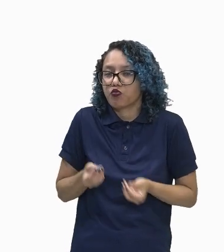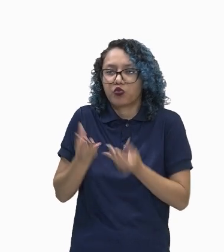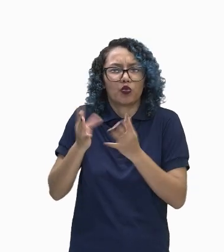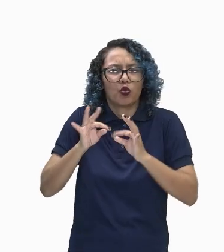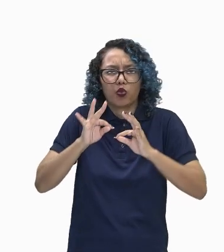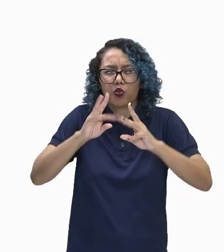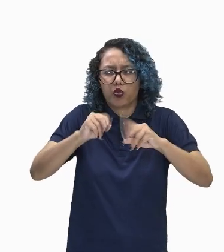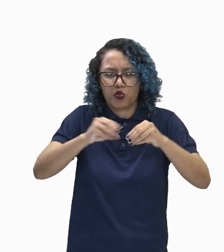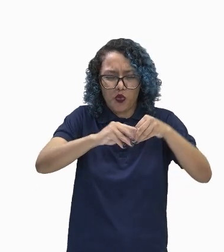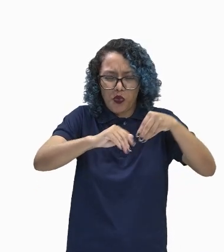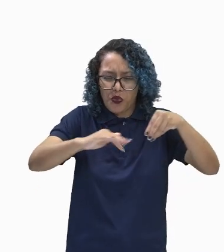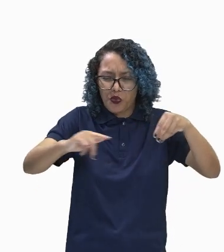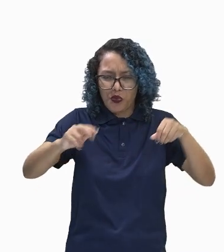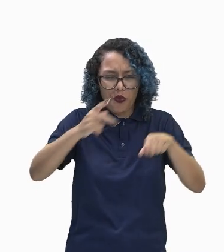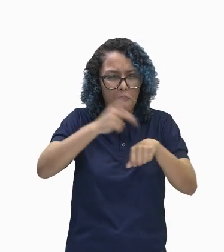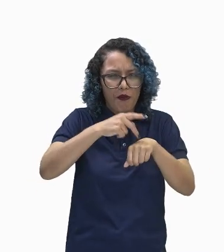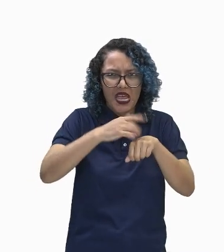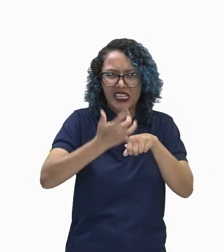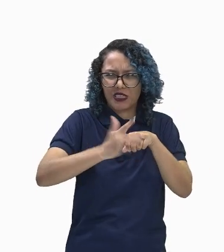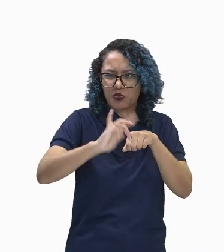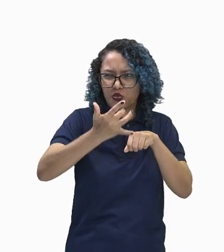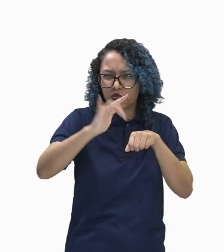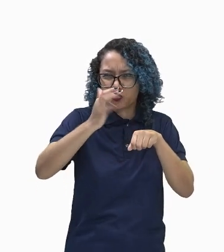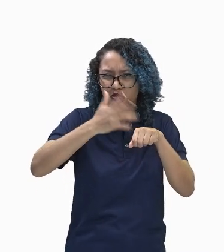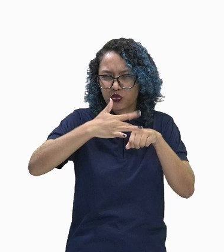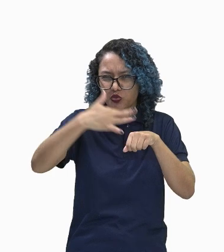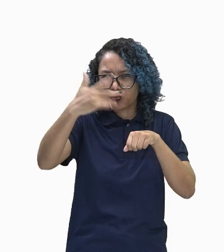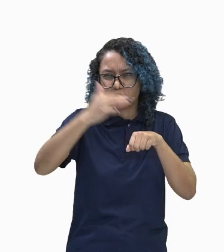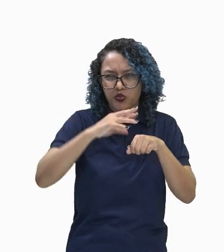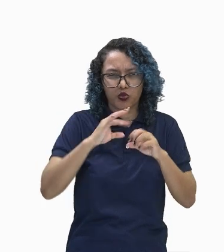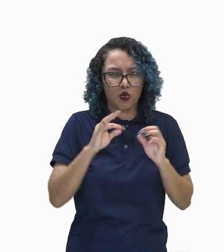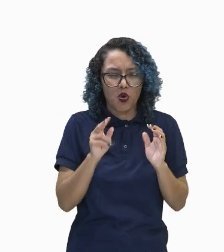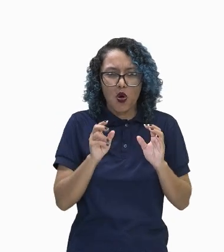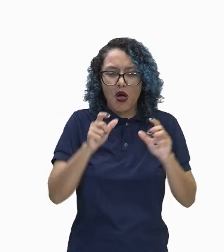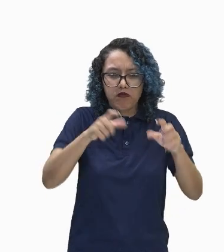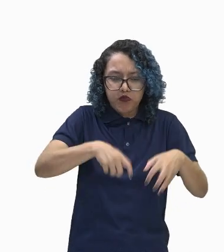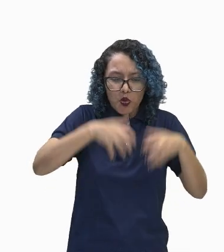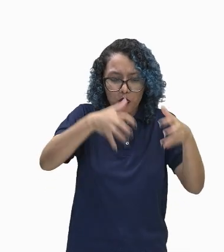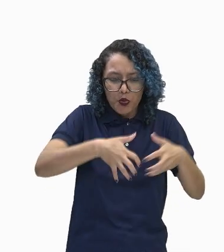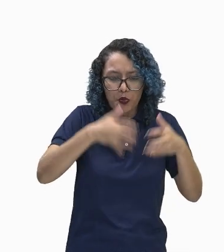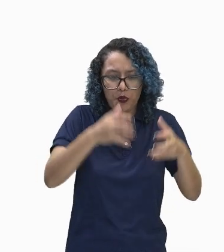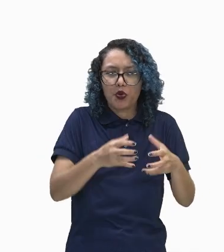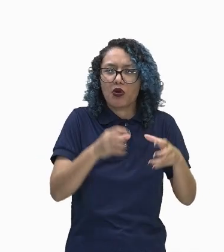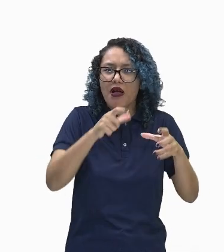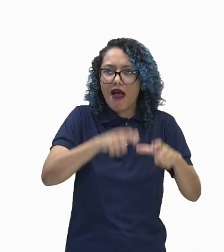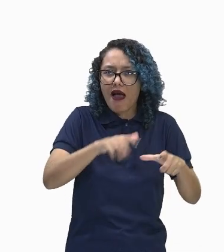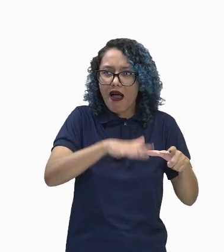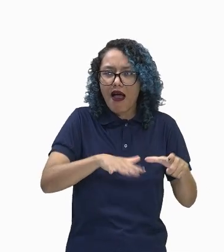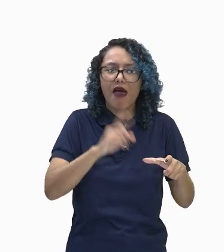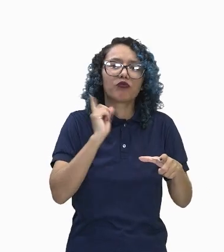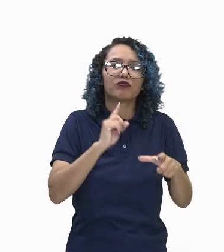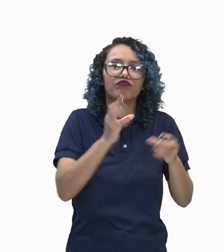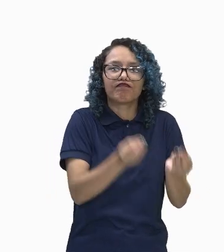e pedras preciosas de Minas Gerais era levado para Portugal. Então, nesse